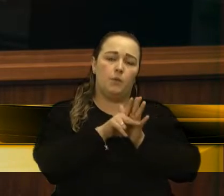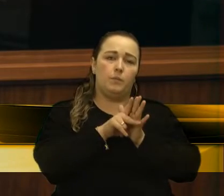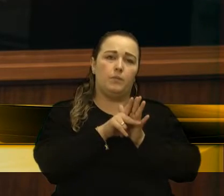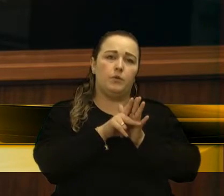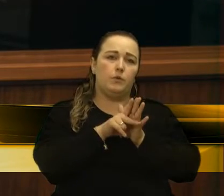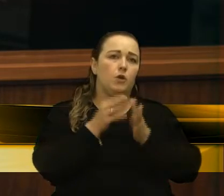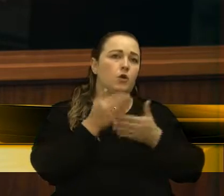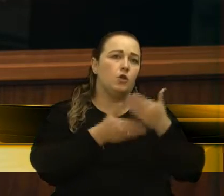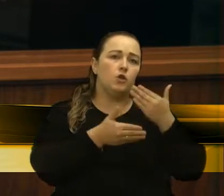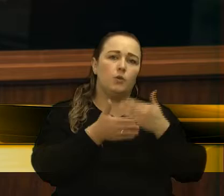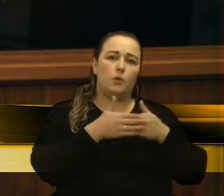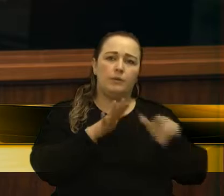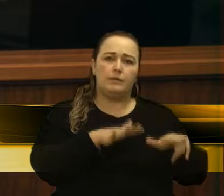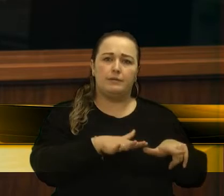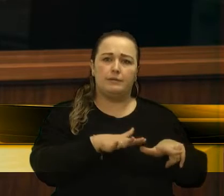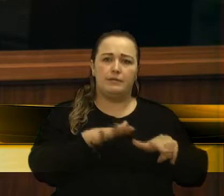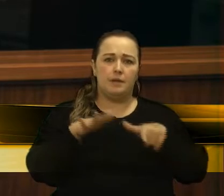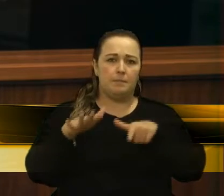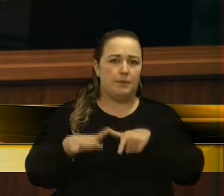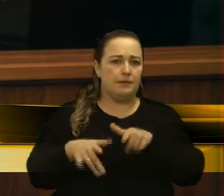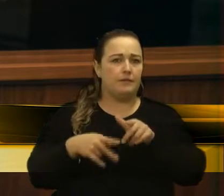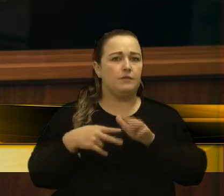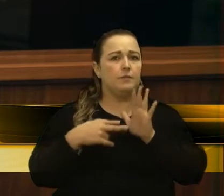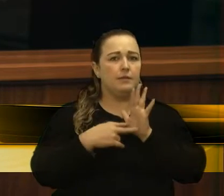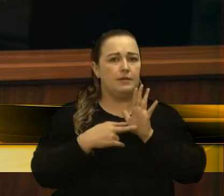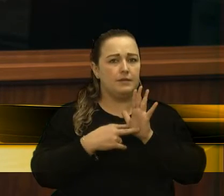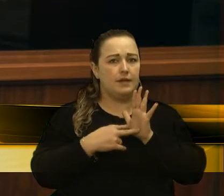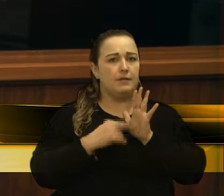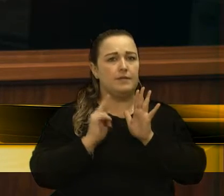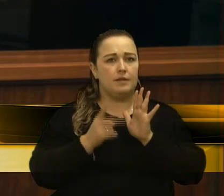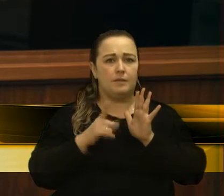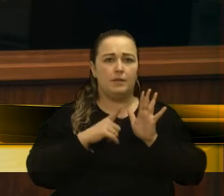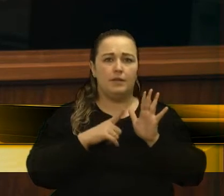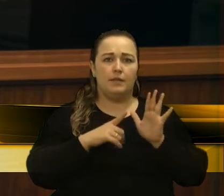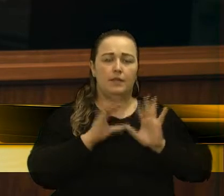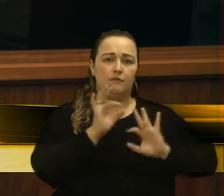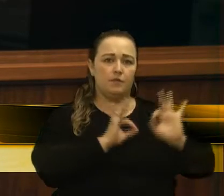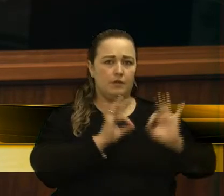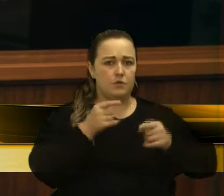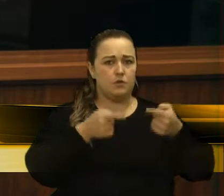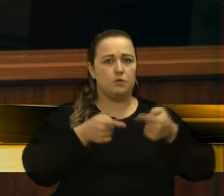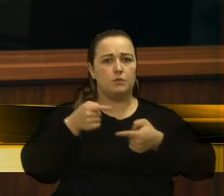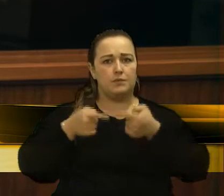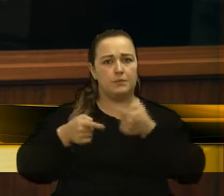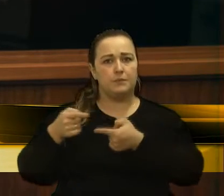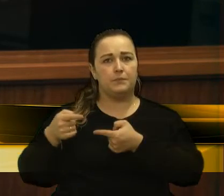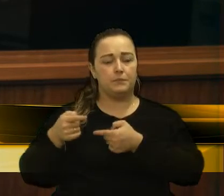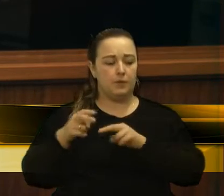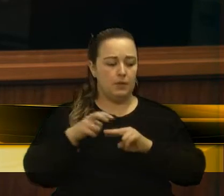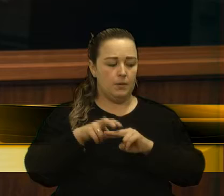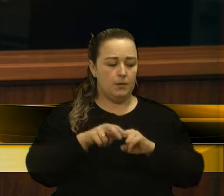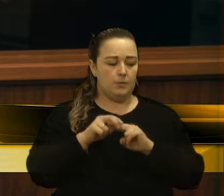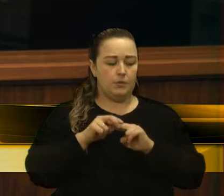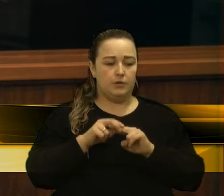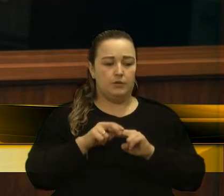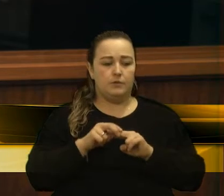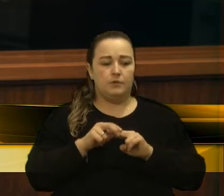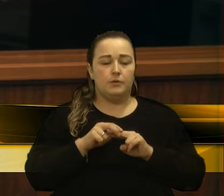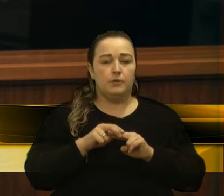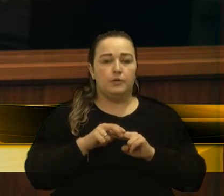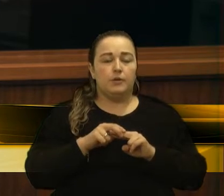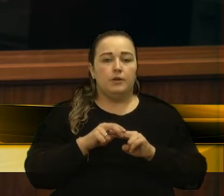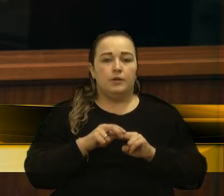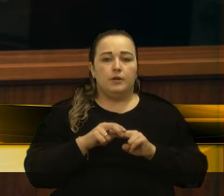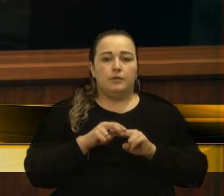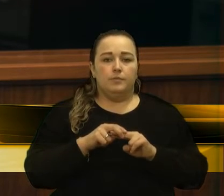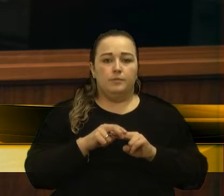semana, se duvidar, se a gente começar a prestar atenção, a gente vai ver que teve algum vereador falando sobre o plano diretor. Então, no quadro